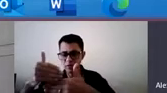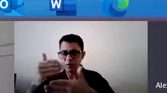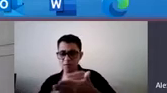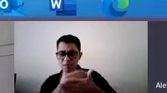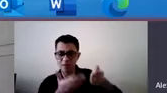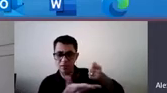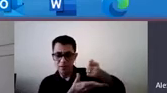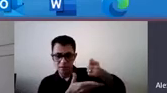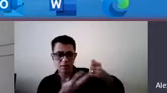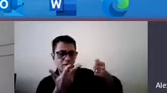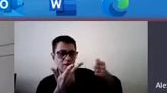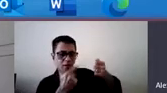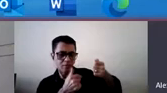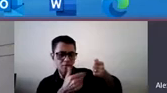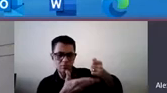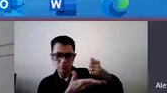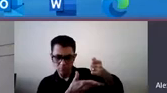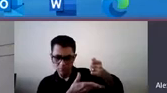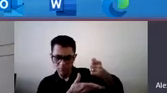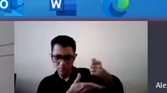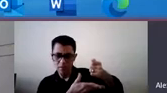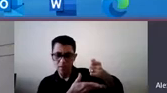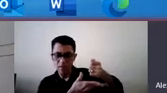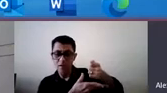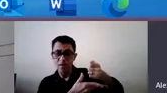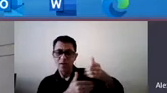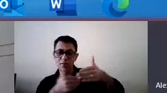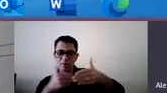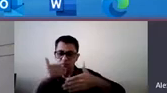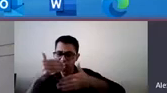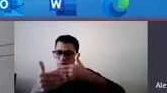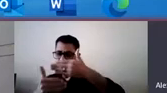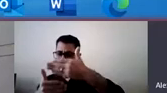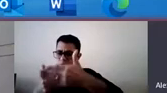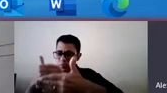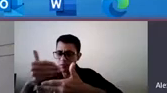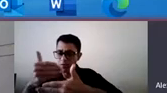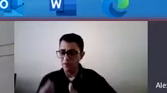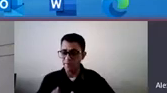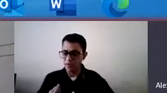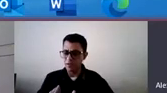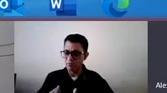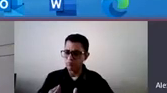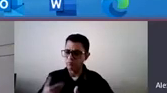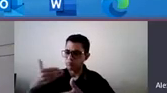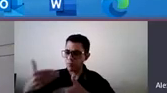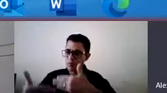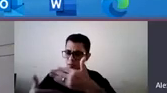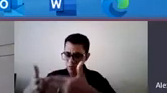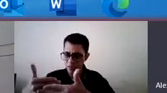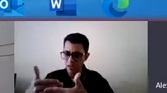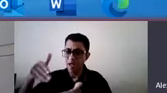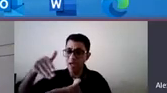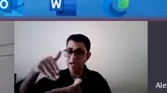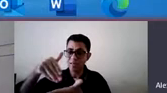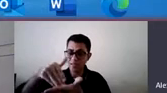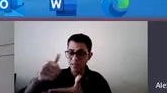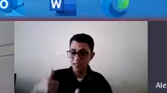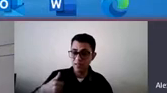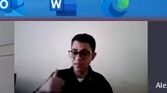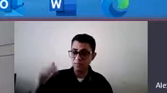educação infantil, é algo que esse ser humano leva para a vida toda. Até a